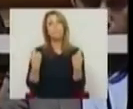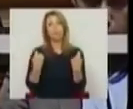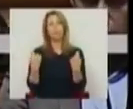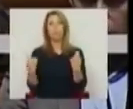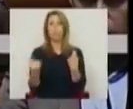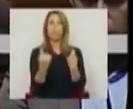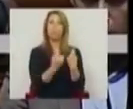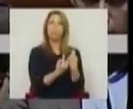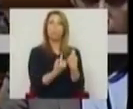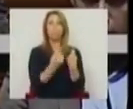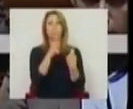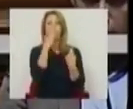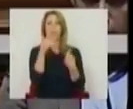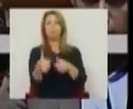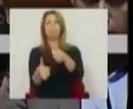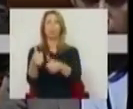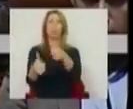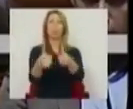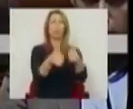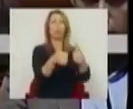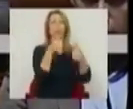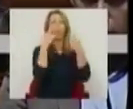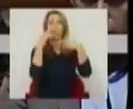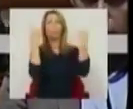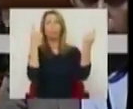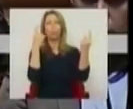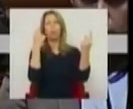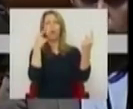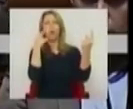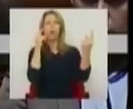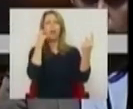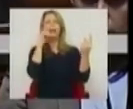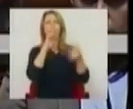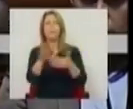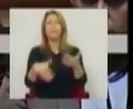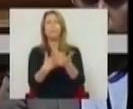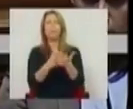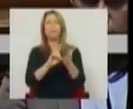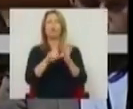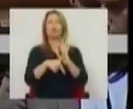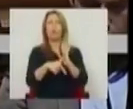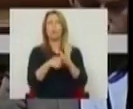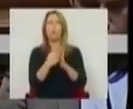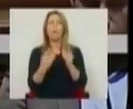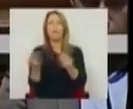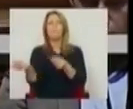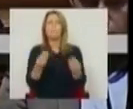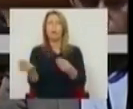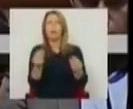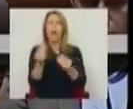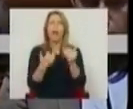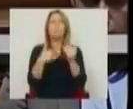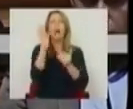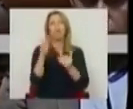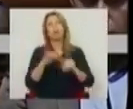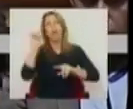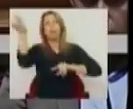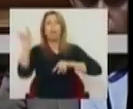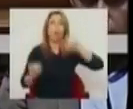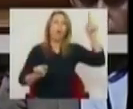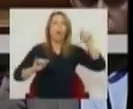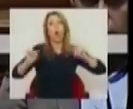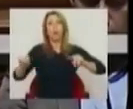entra numa espécie de concurso público para ver quem é que propõe mais projetos de investimento aqui ou acolá, numa espécie